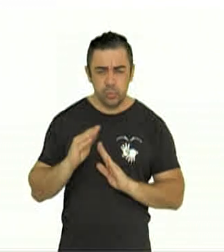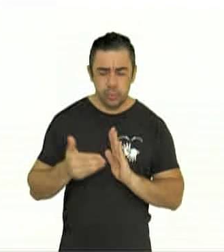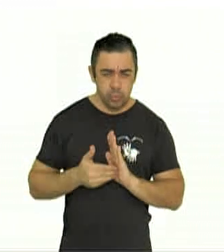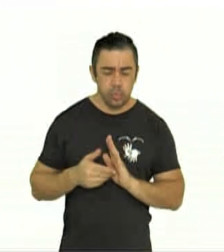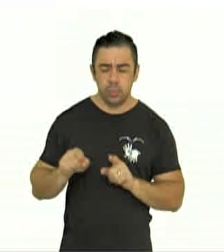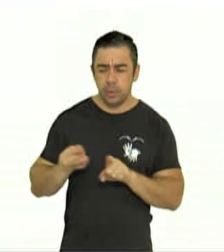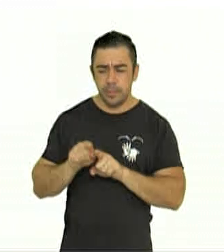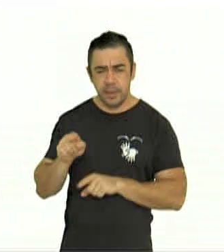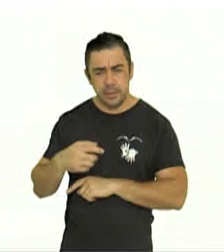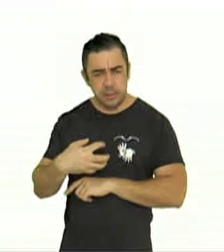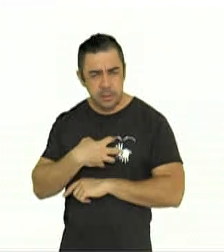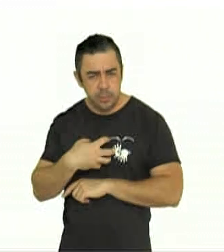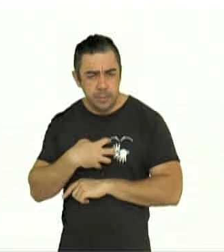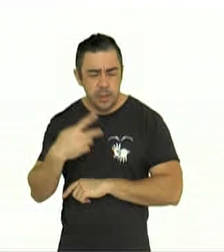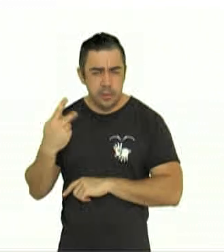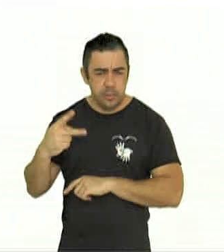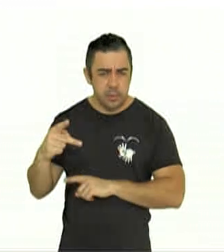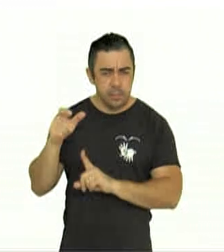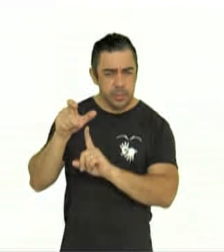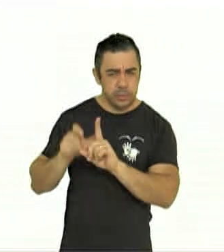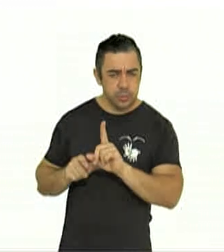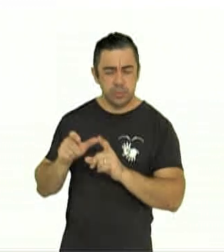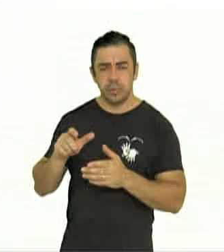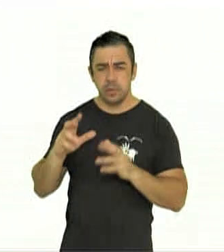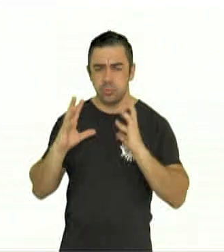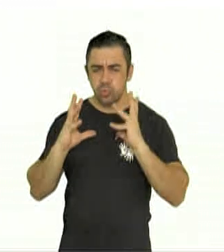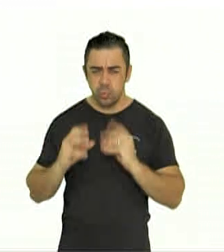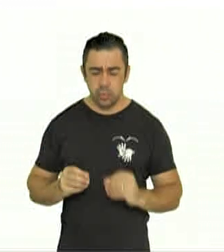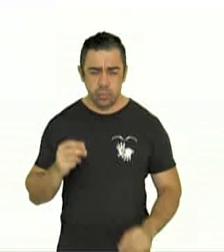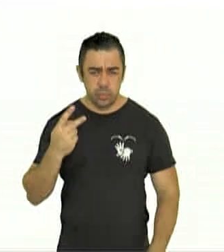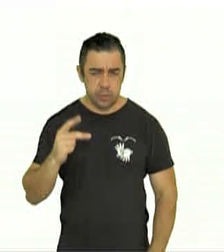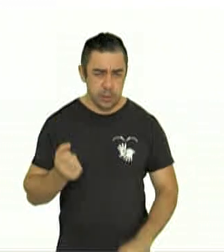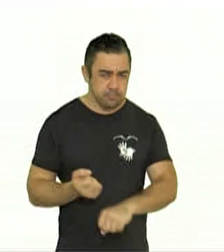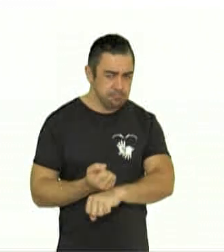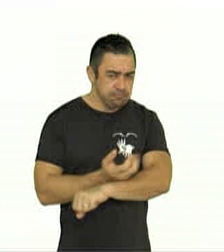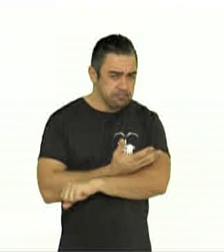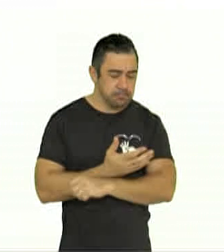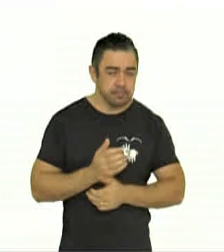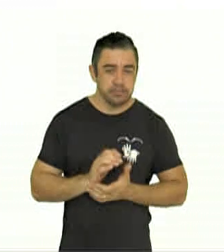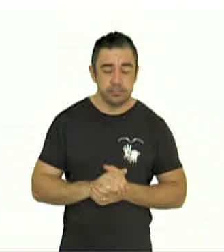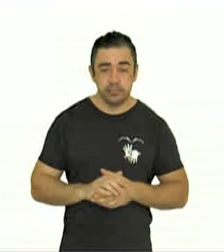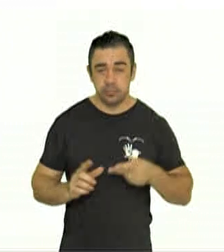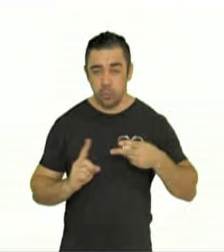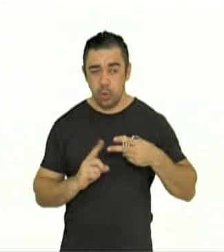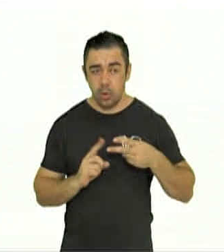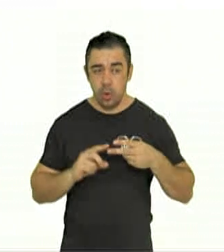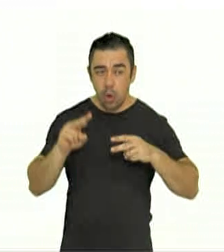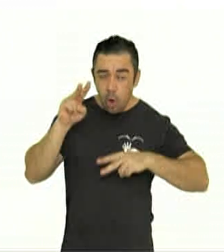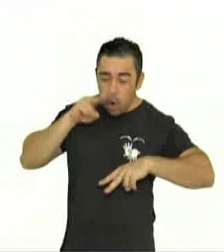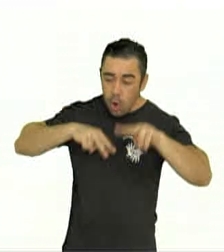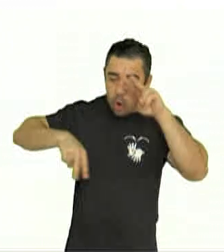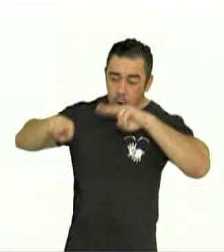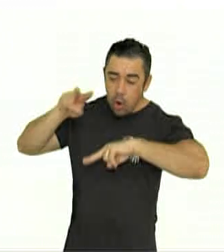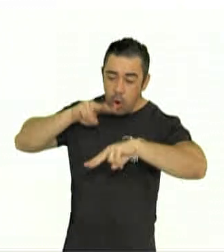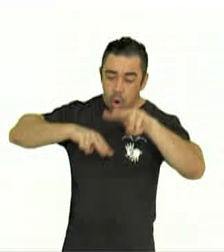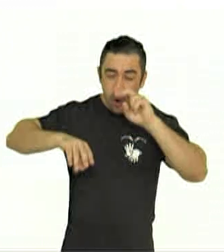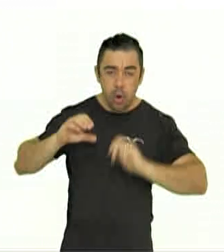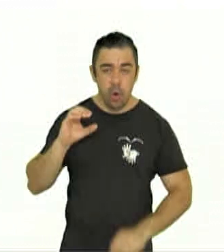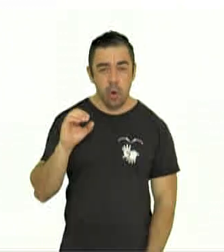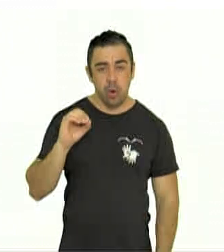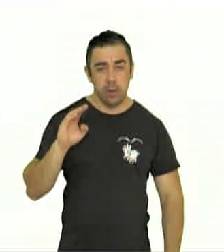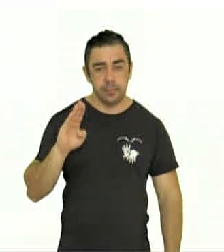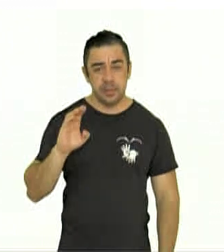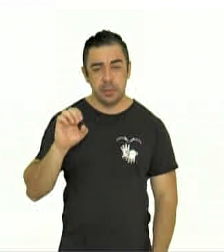né? Tem conhecimento dos personagens, dos sentimentos, das emoções. O narrador observador é aquele que conta a história a